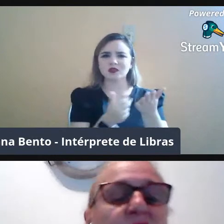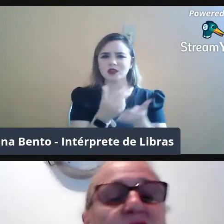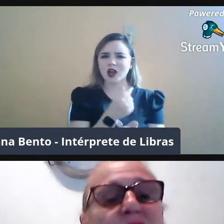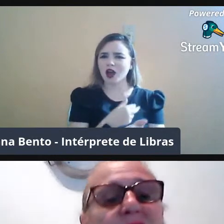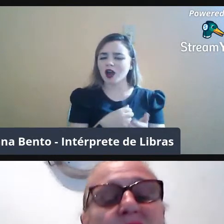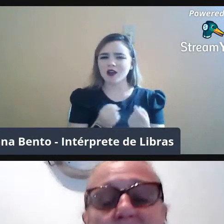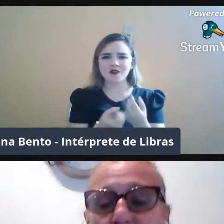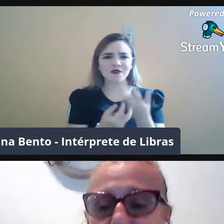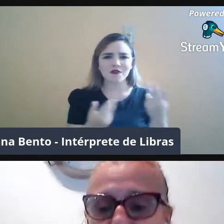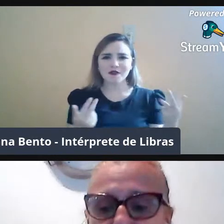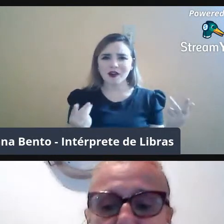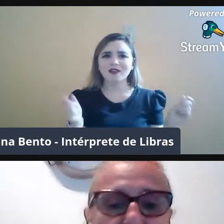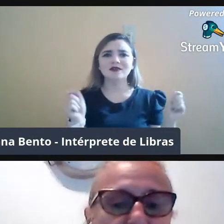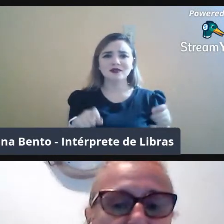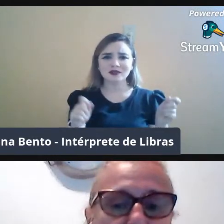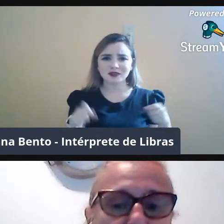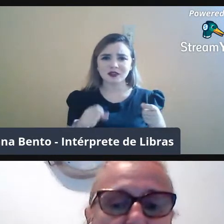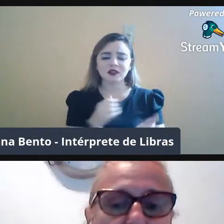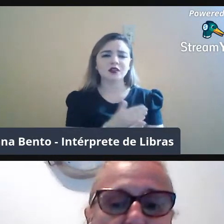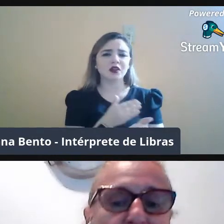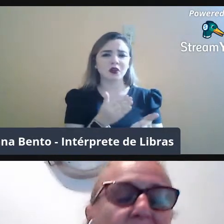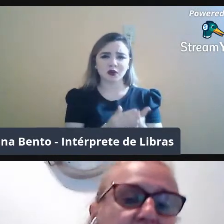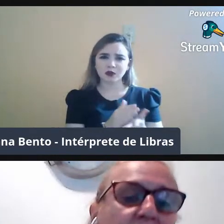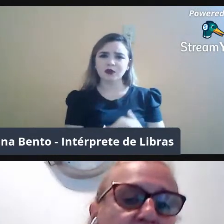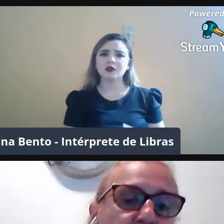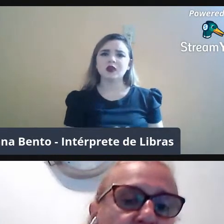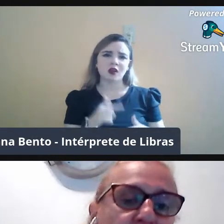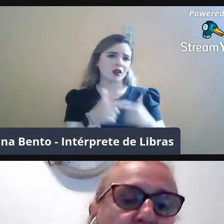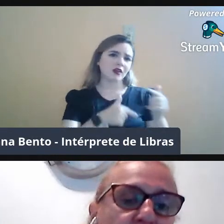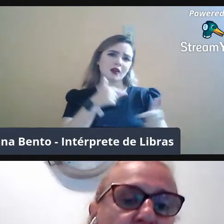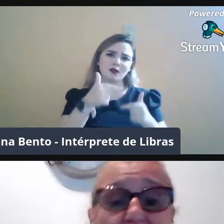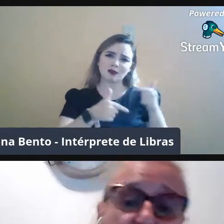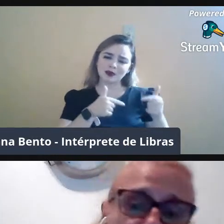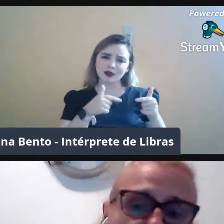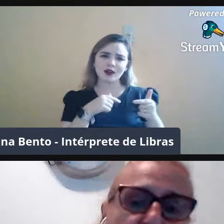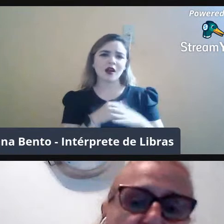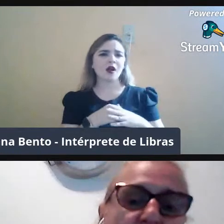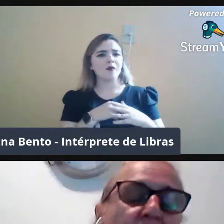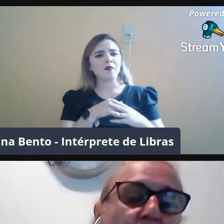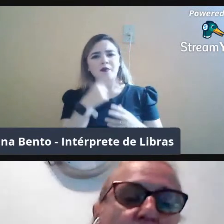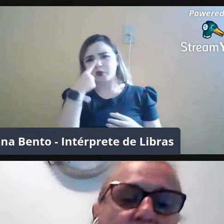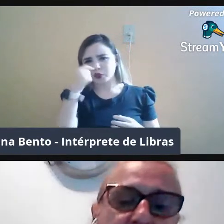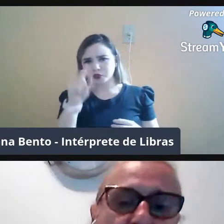você, Silvânia. A gente começar a trabalhar a reciclagem disso. Começar a